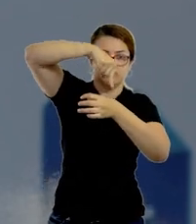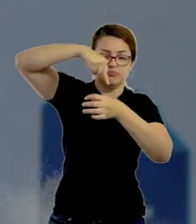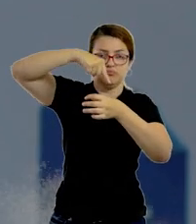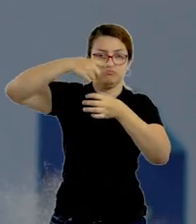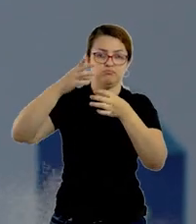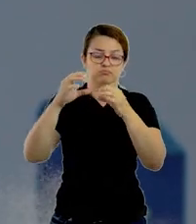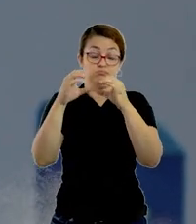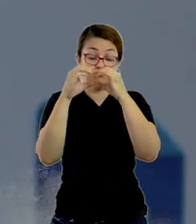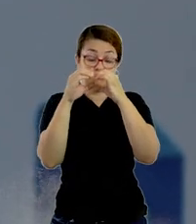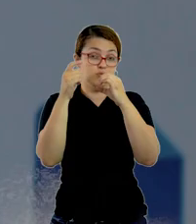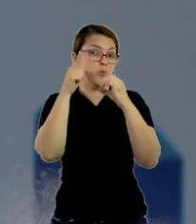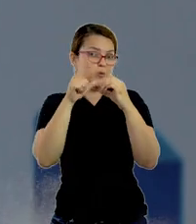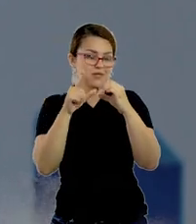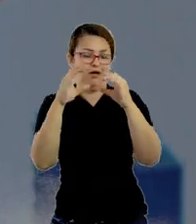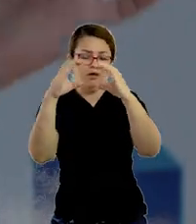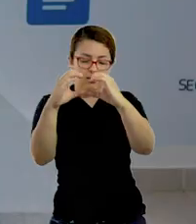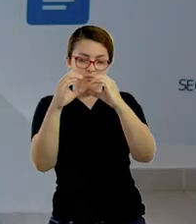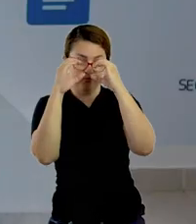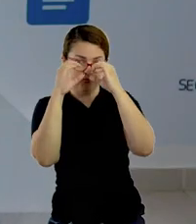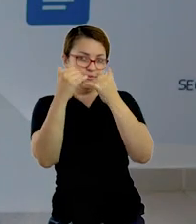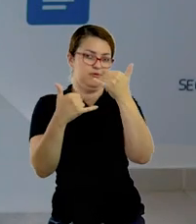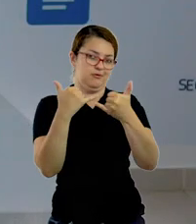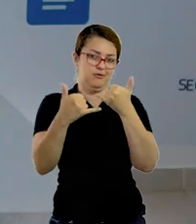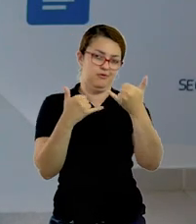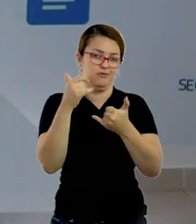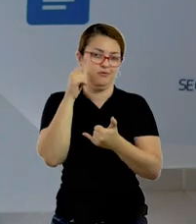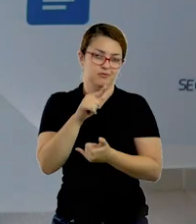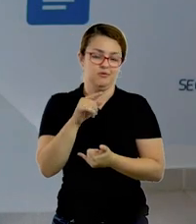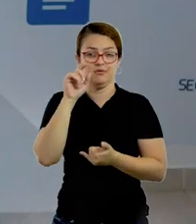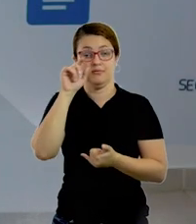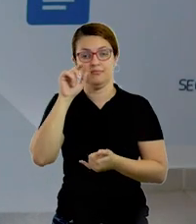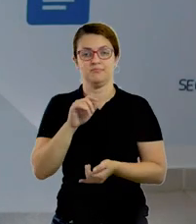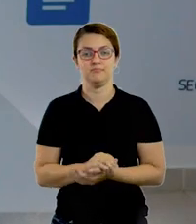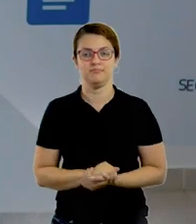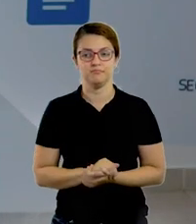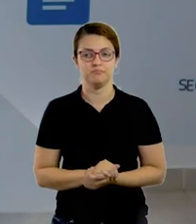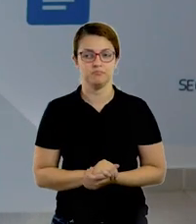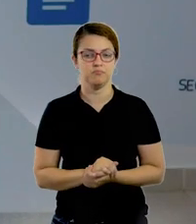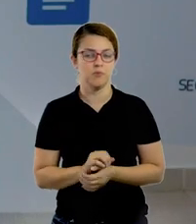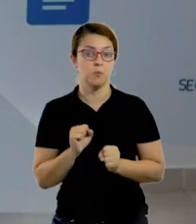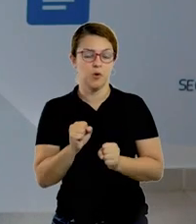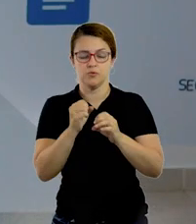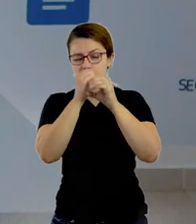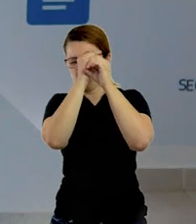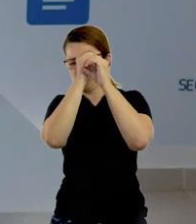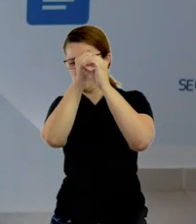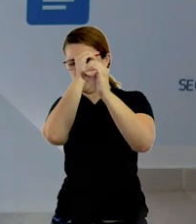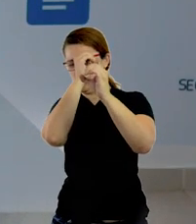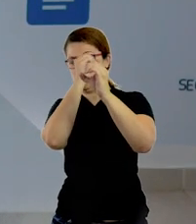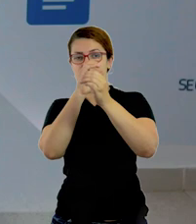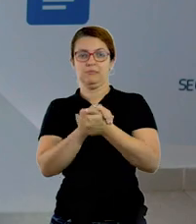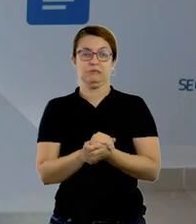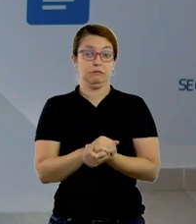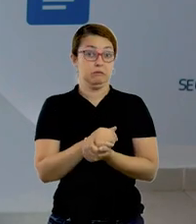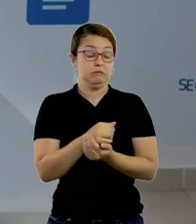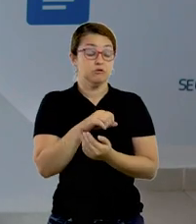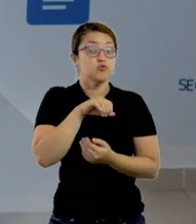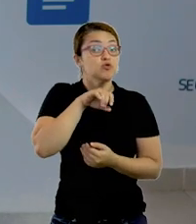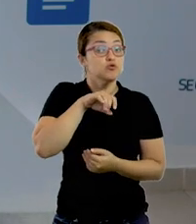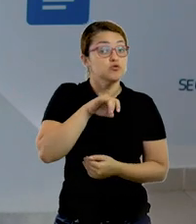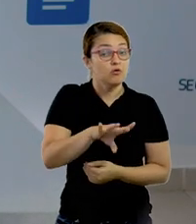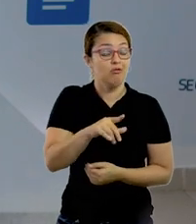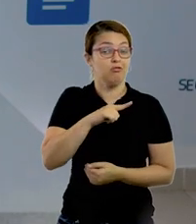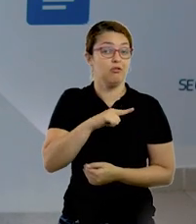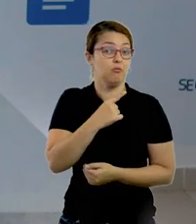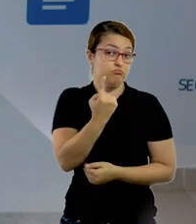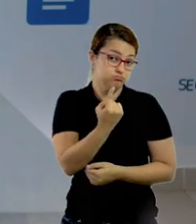Também dá certo, provisório, mas deu. A criança consegue brincar. E você pode fazer uma luneta de um só. Se você não tiver os dois